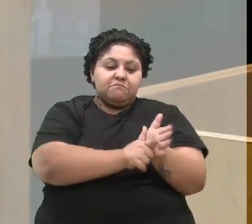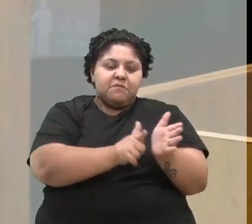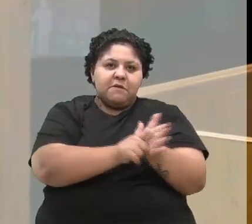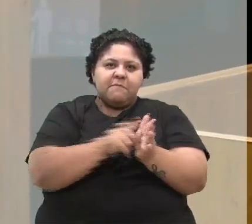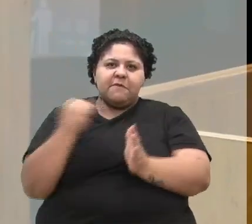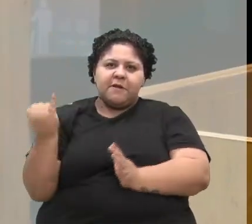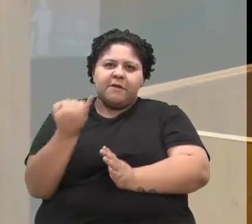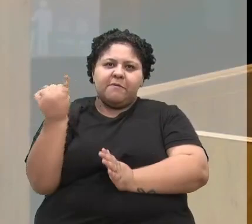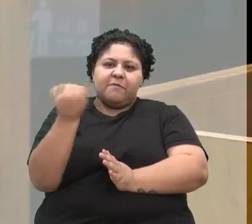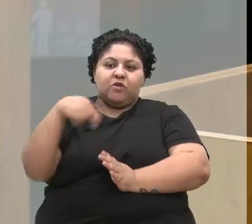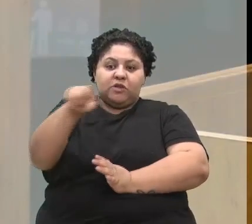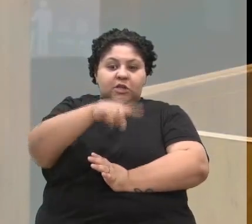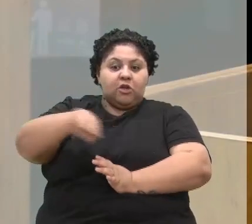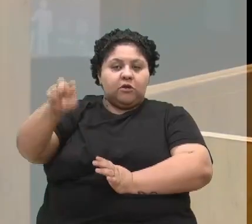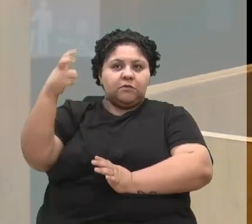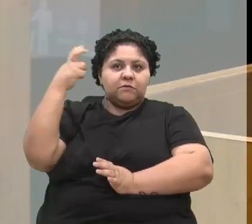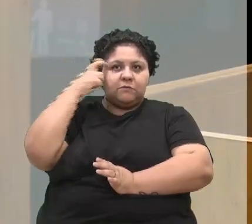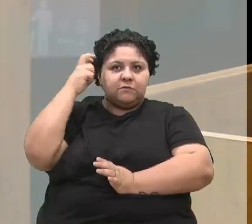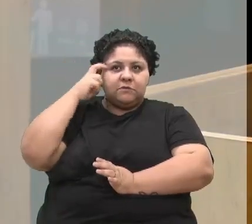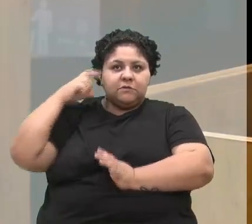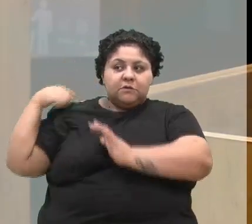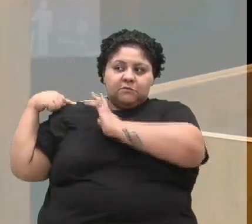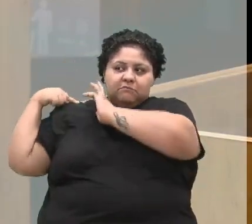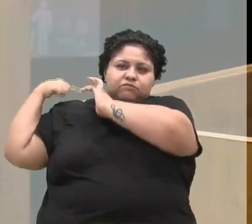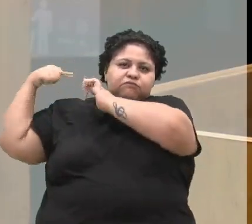nossa cultura e tradição.